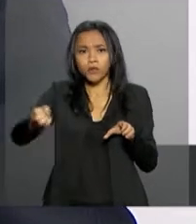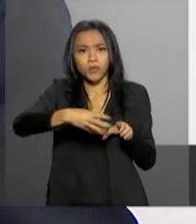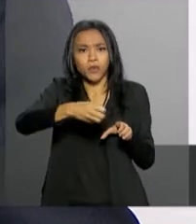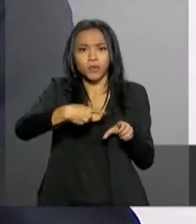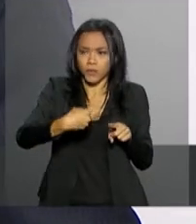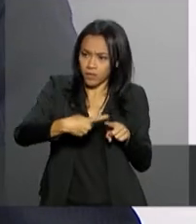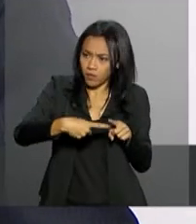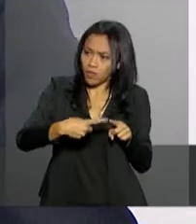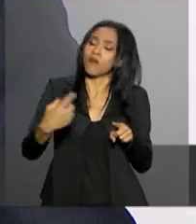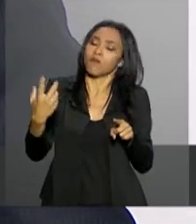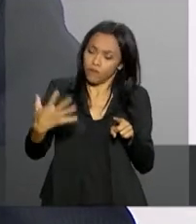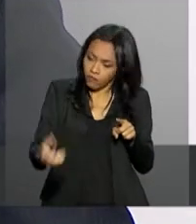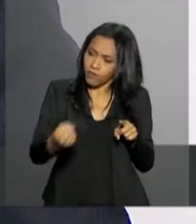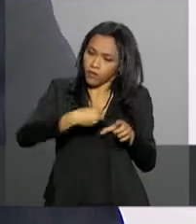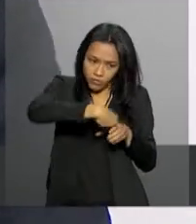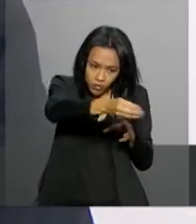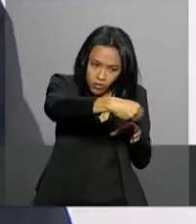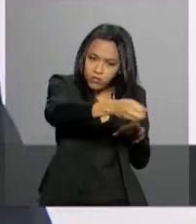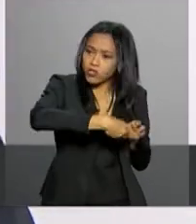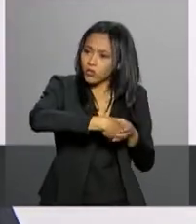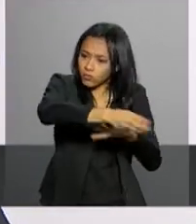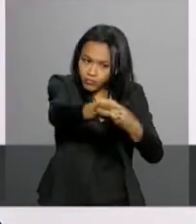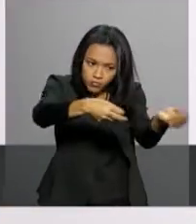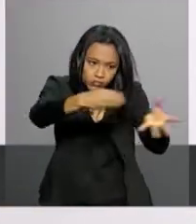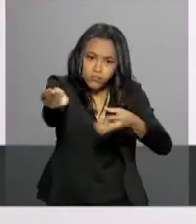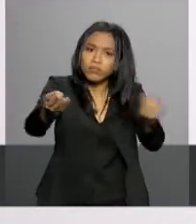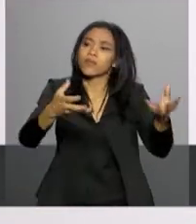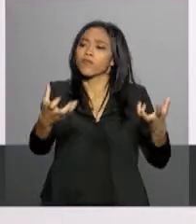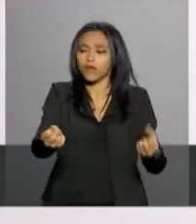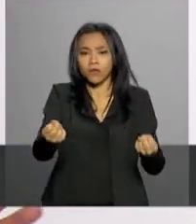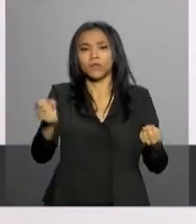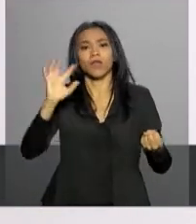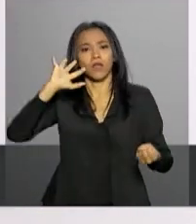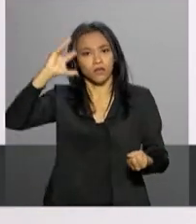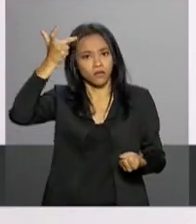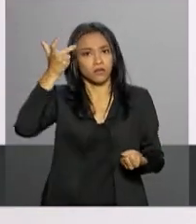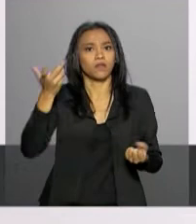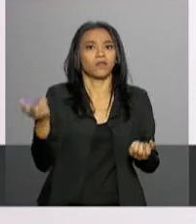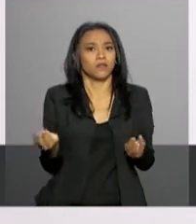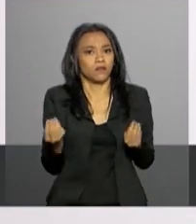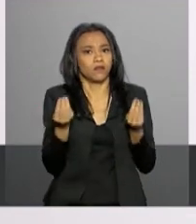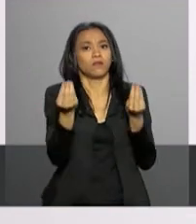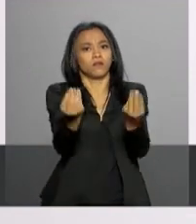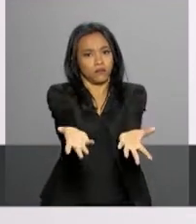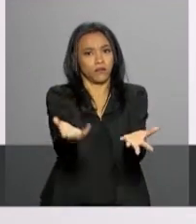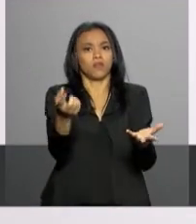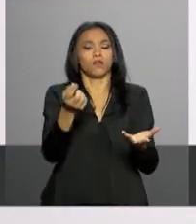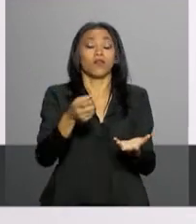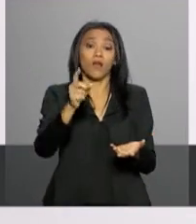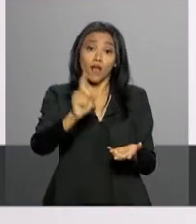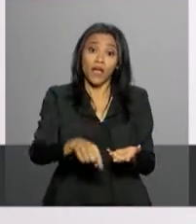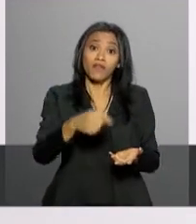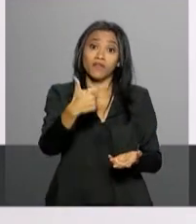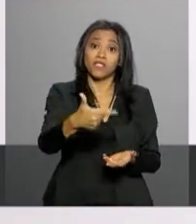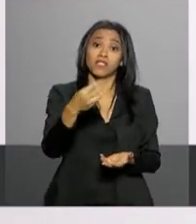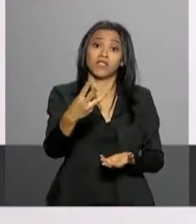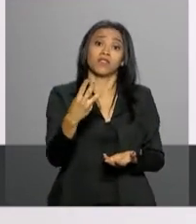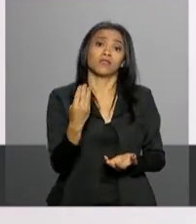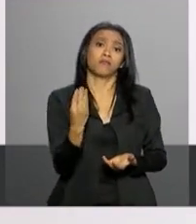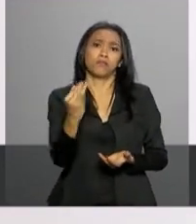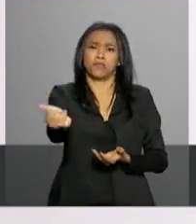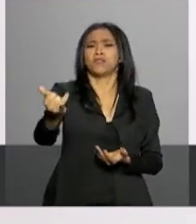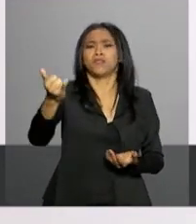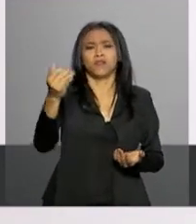vamos liberados liberamos isso vai significar um aporte de ser testado significam a corte cerca de 23 bilhões de